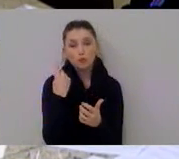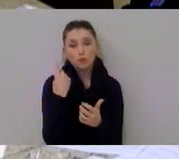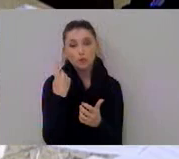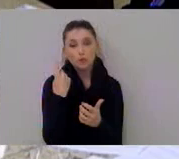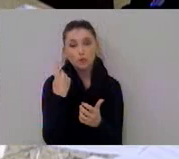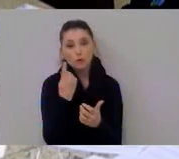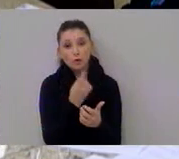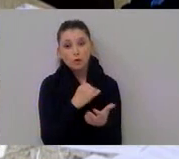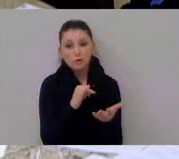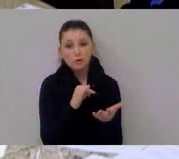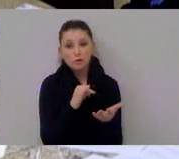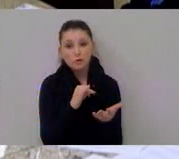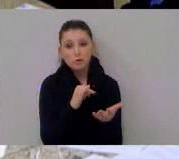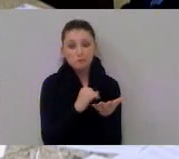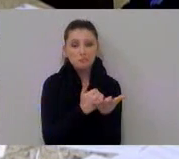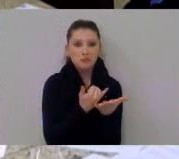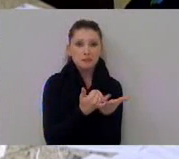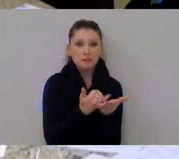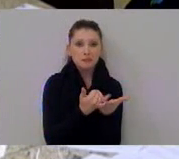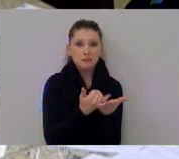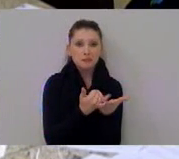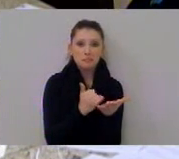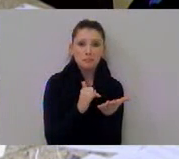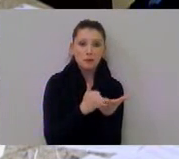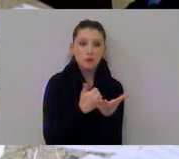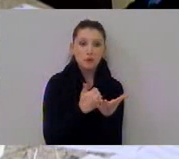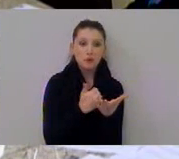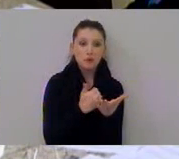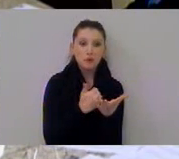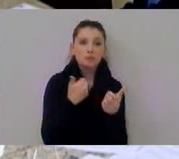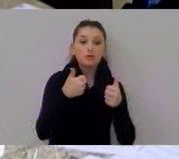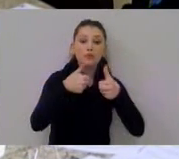fica lá em Brasília.